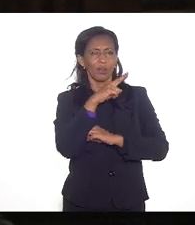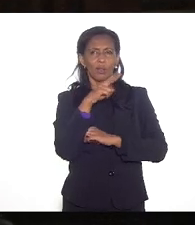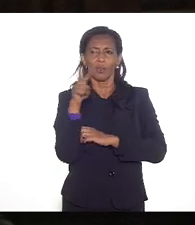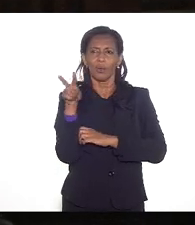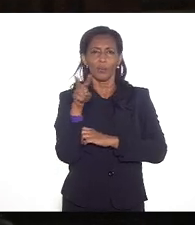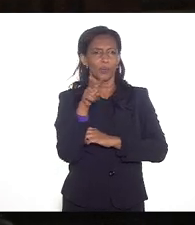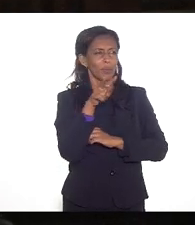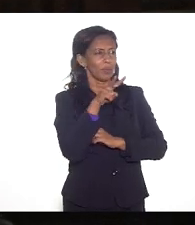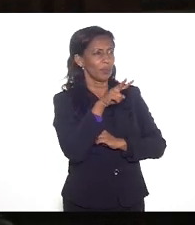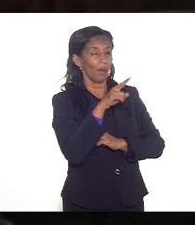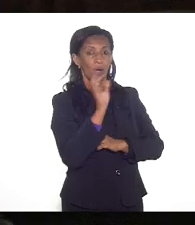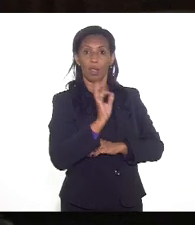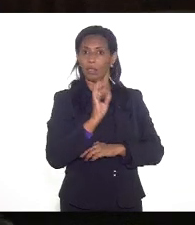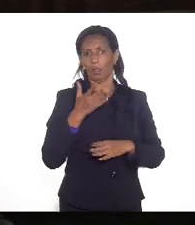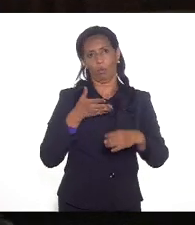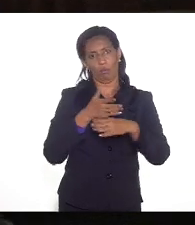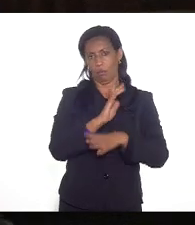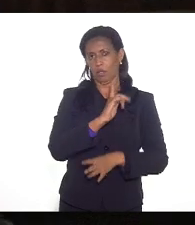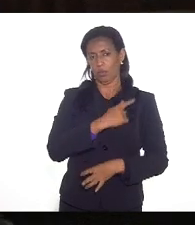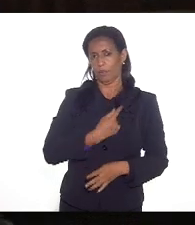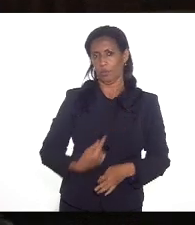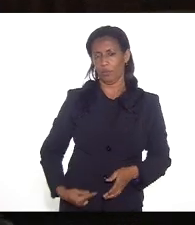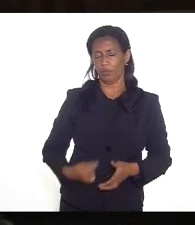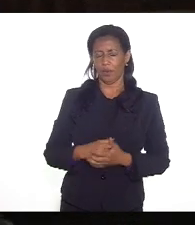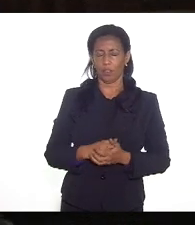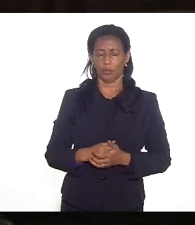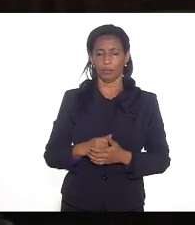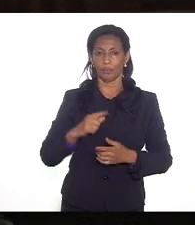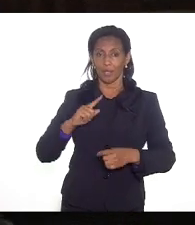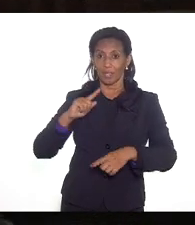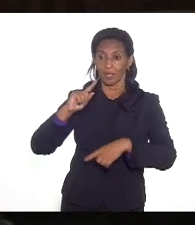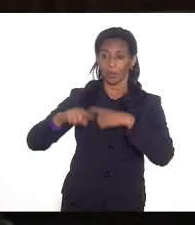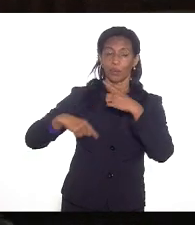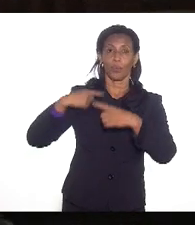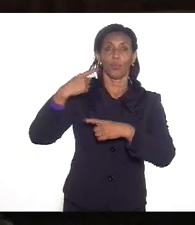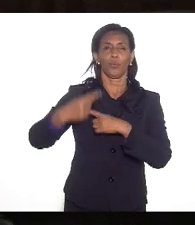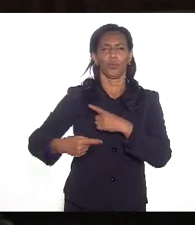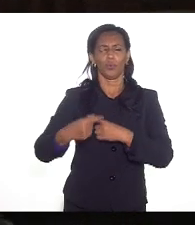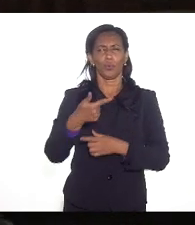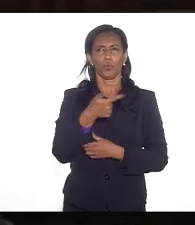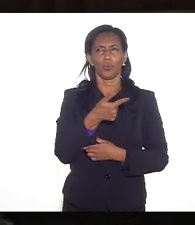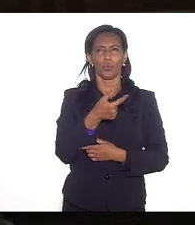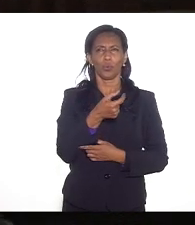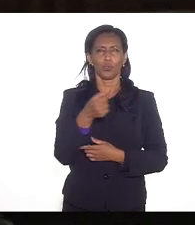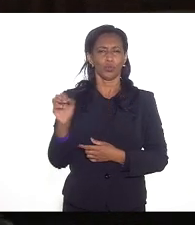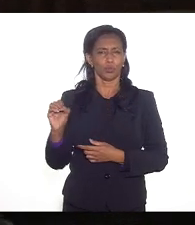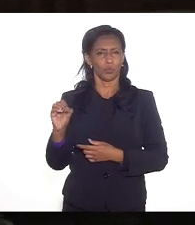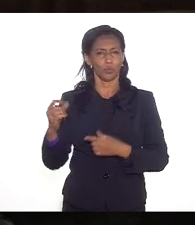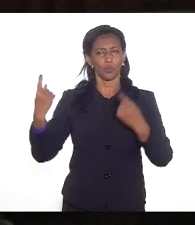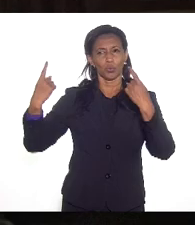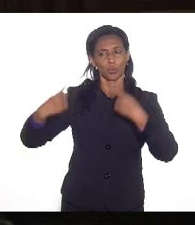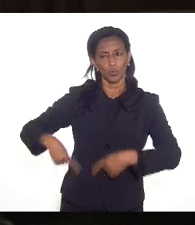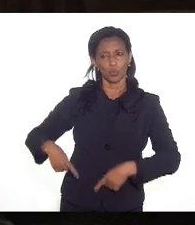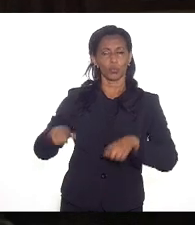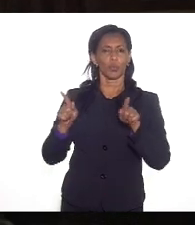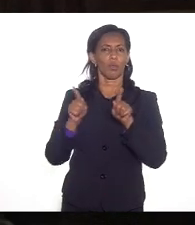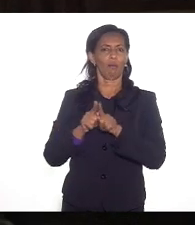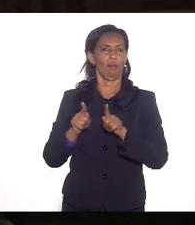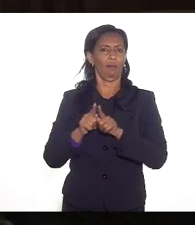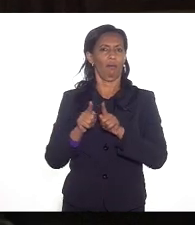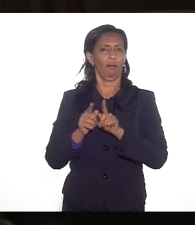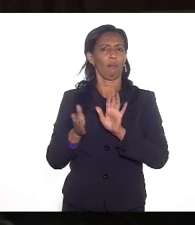principal Lula se elegeu Governador e na eleição seguinte 2000 disputou o mandato